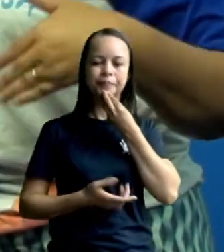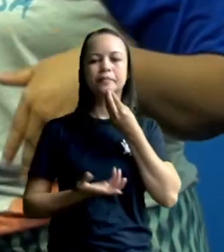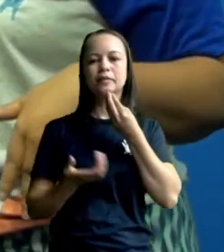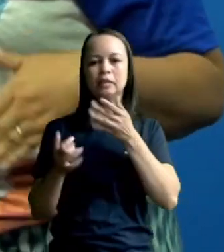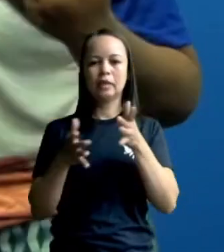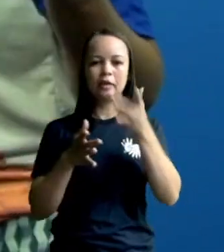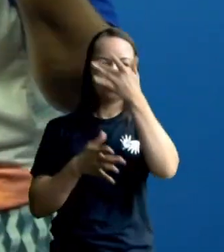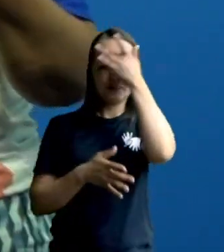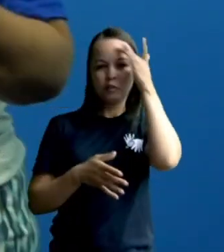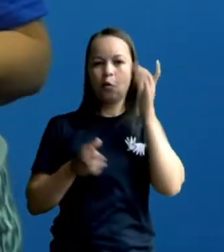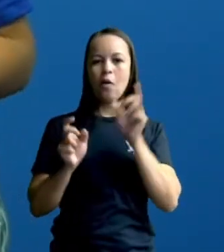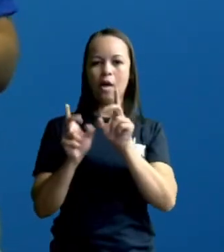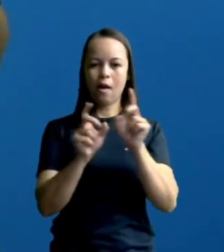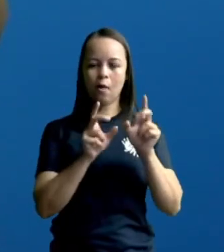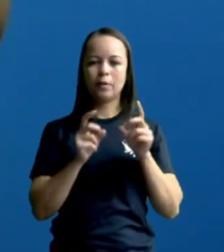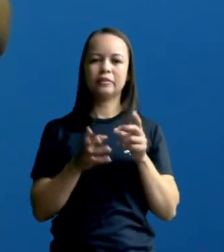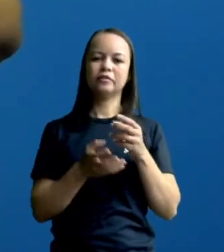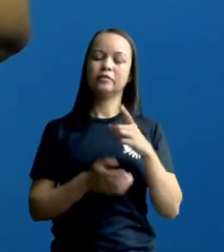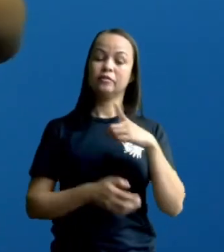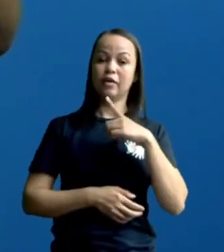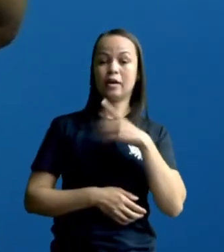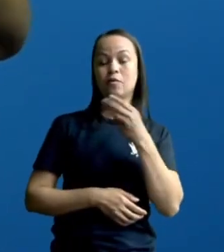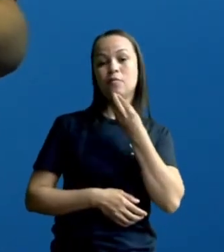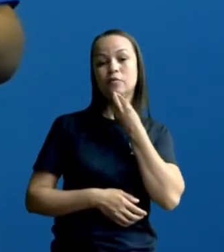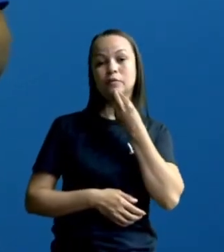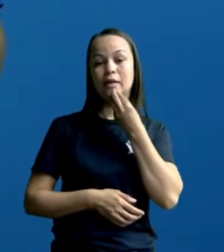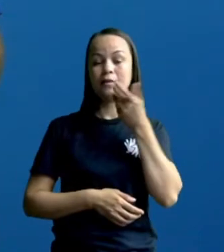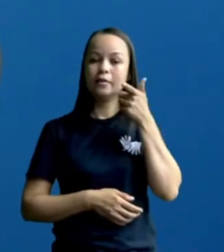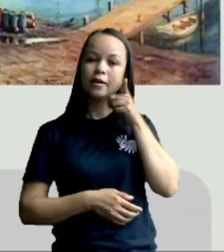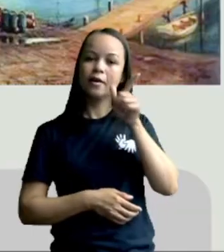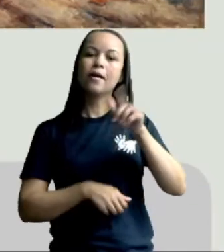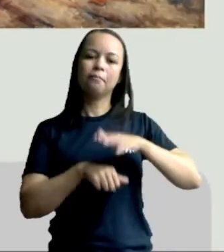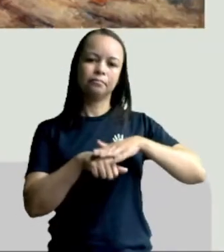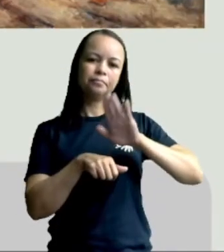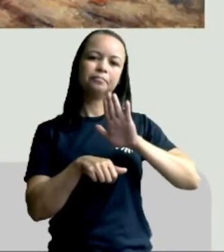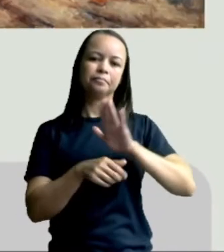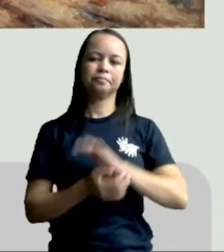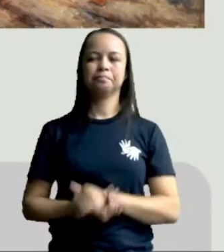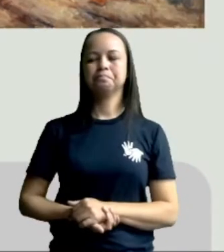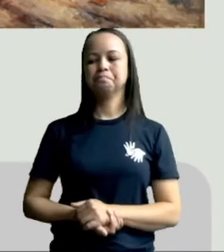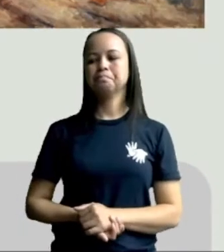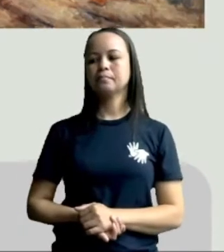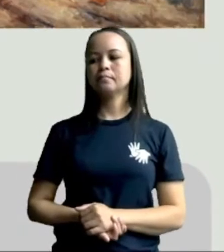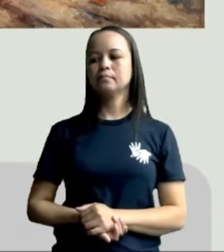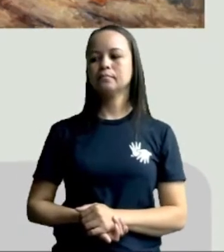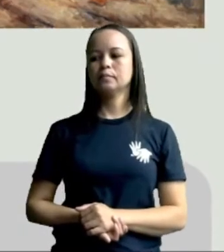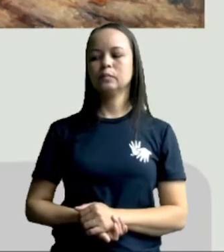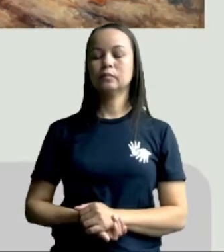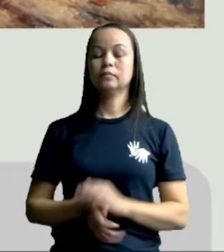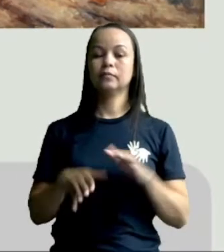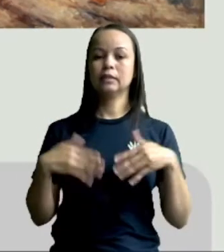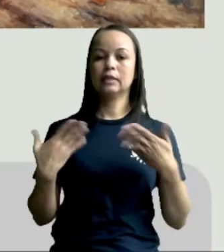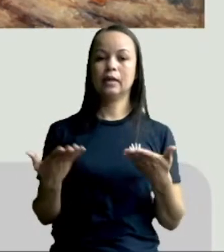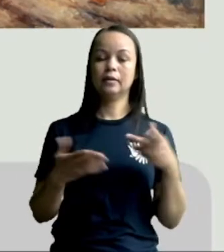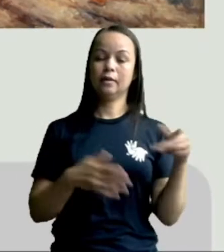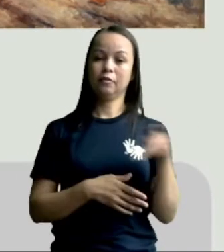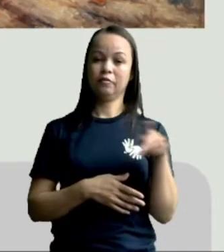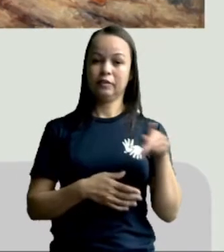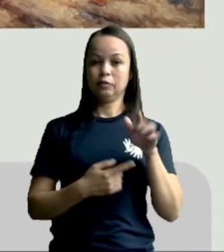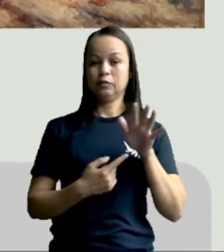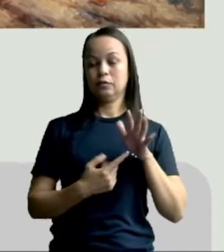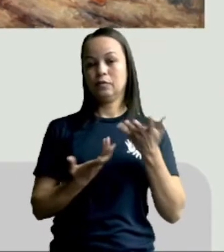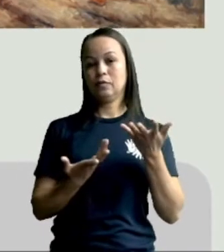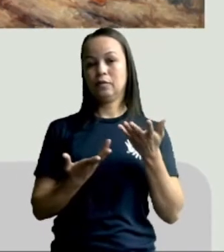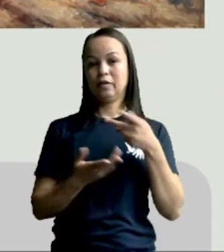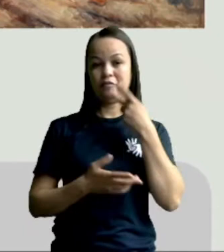Os comerciantes tiveram mais oportunidade de ganhar mais com isso. Aí, tia Raquel falou sobre